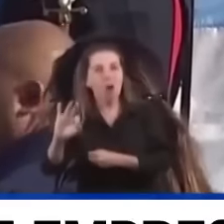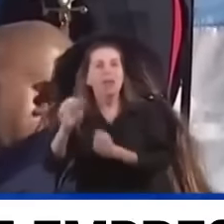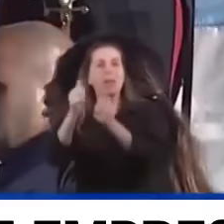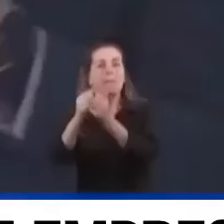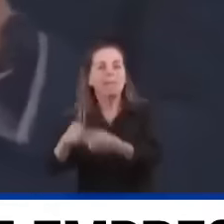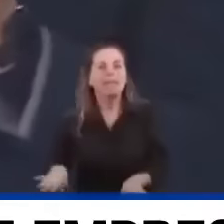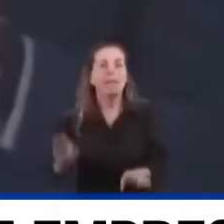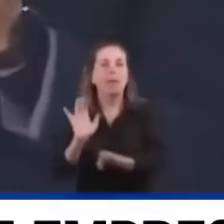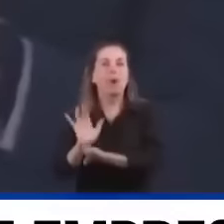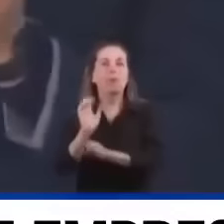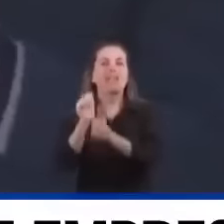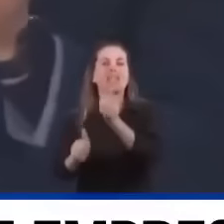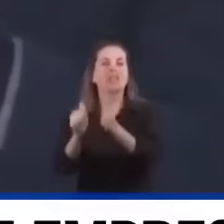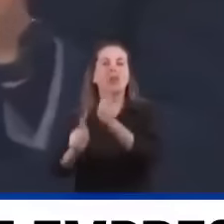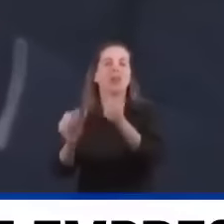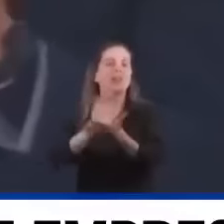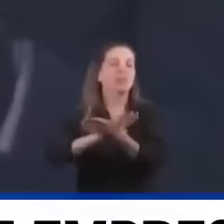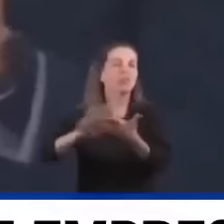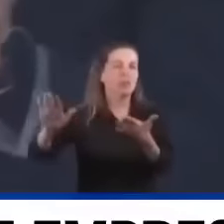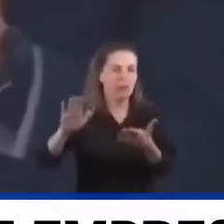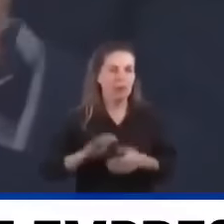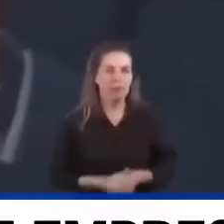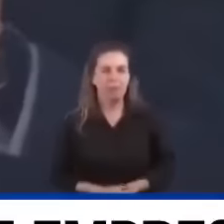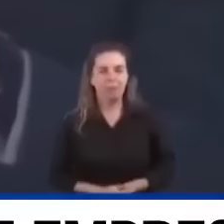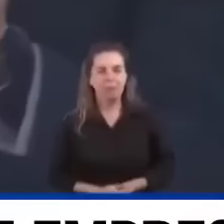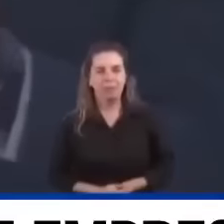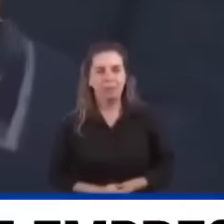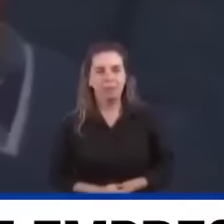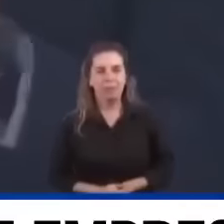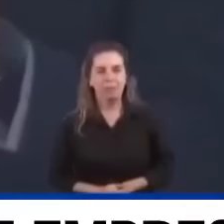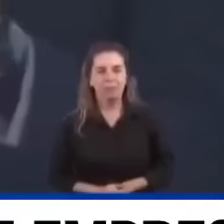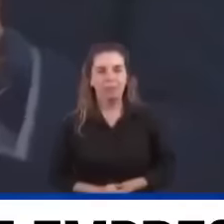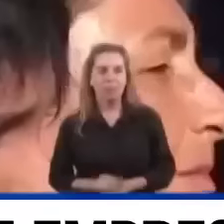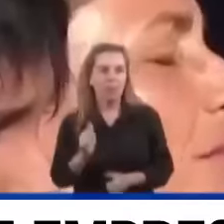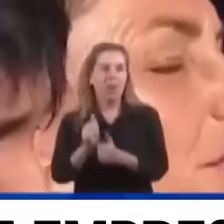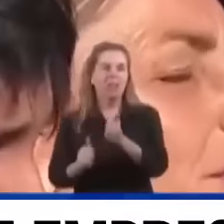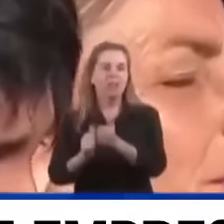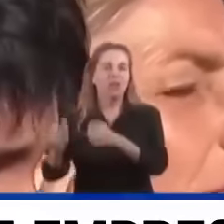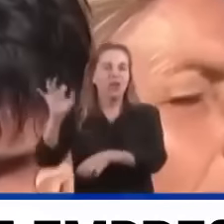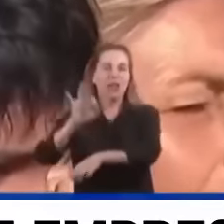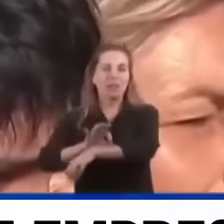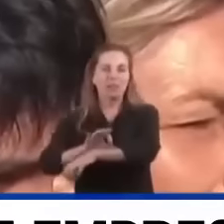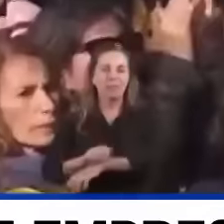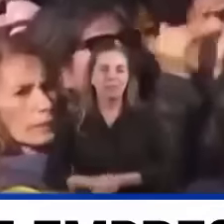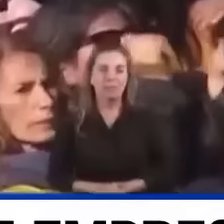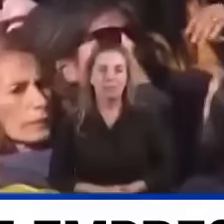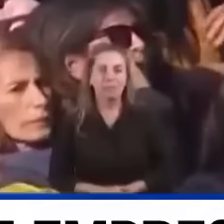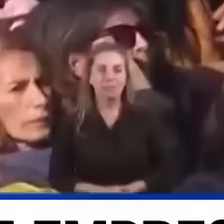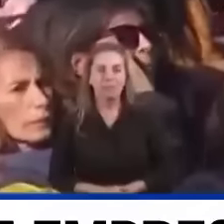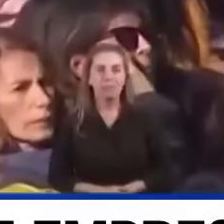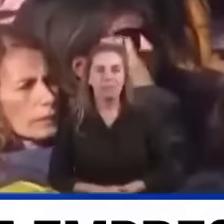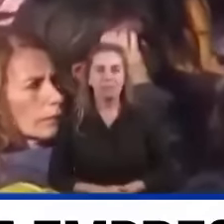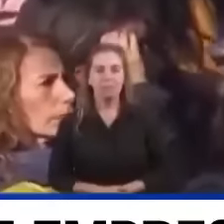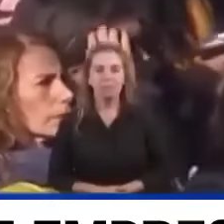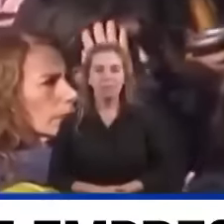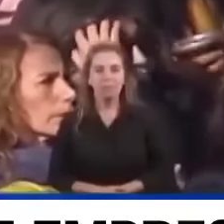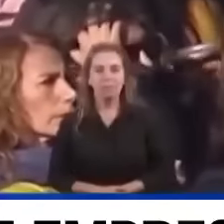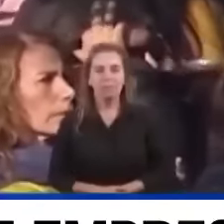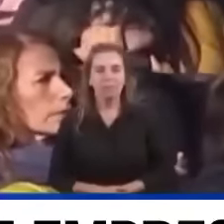que é importante para a Argentina. Porém, claro, que essa visita de Javier Milei, depois que Javier Milei